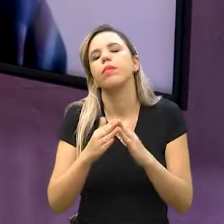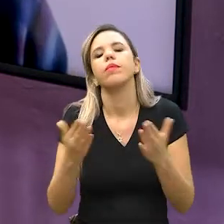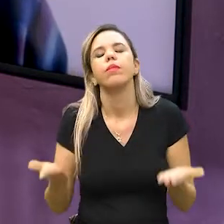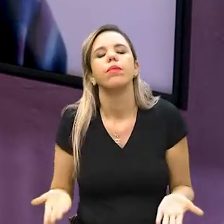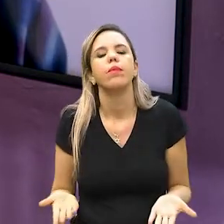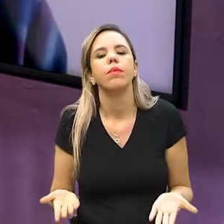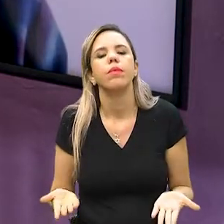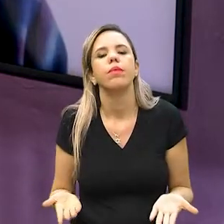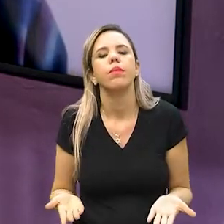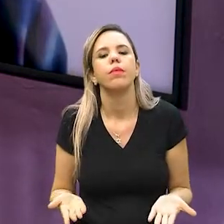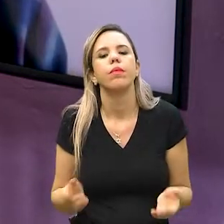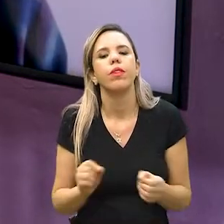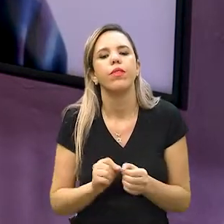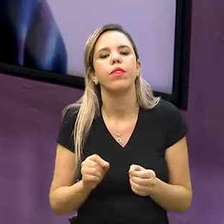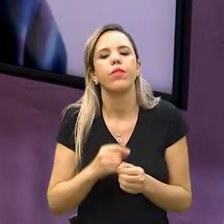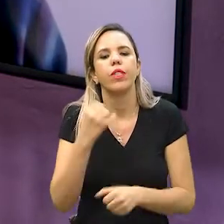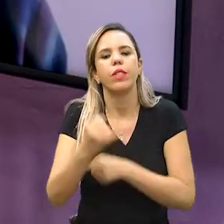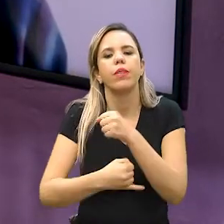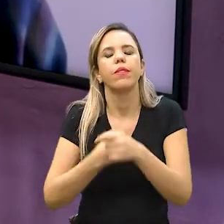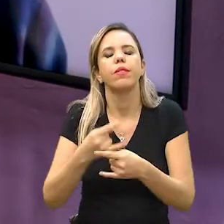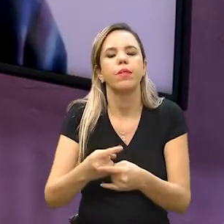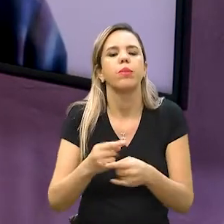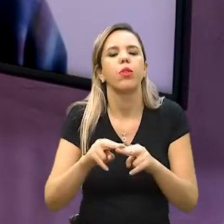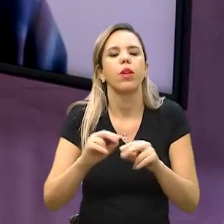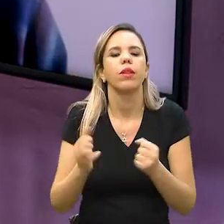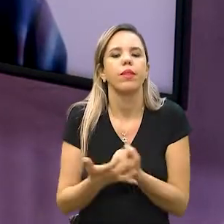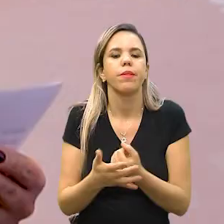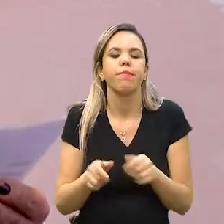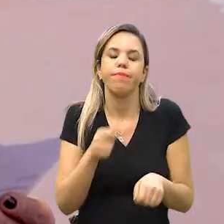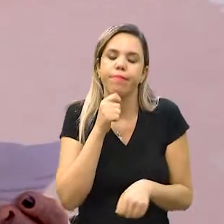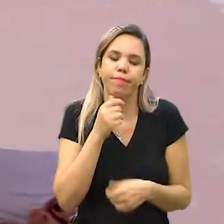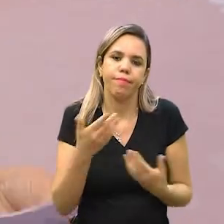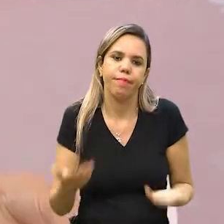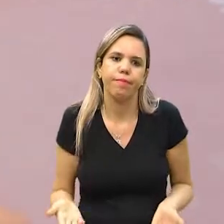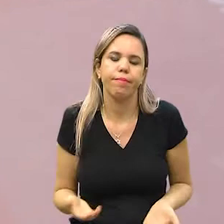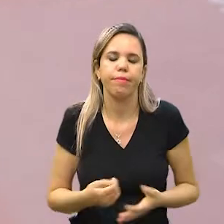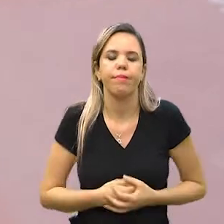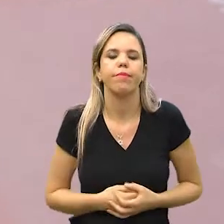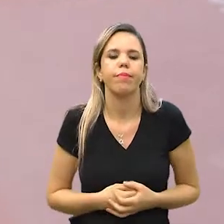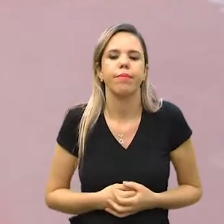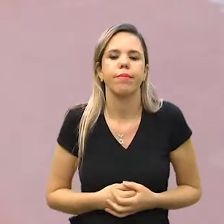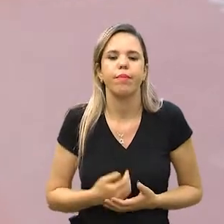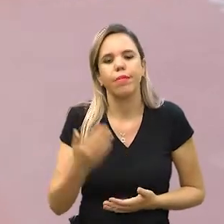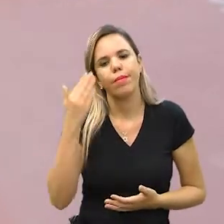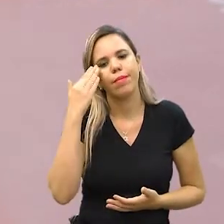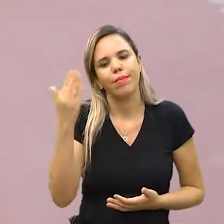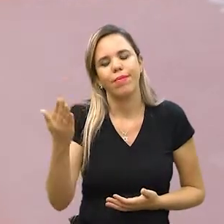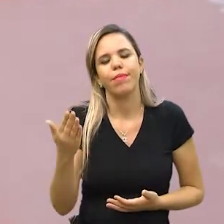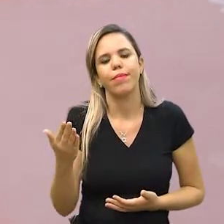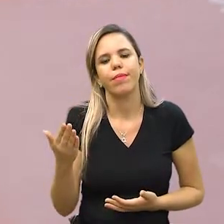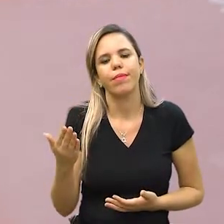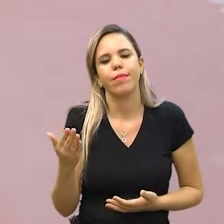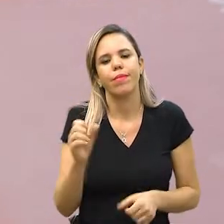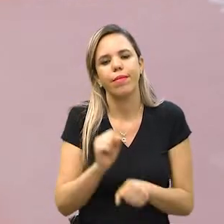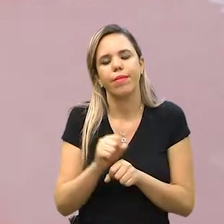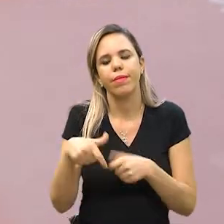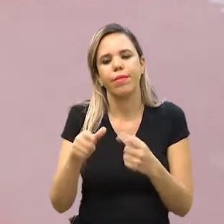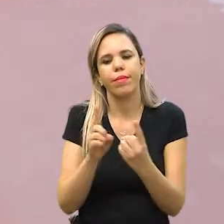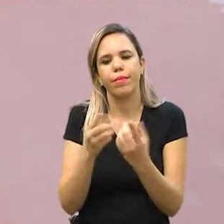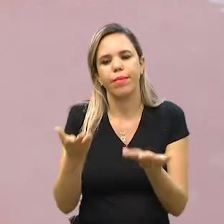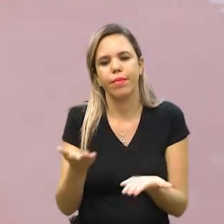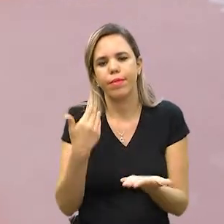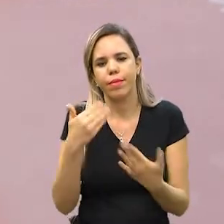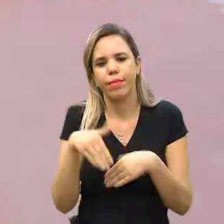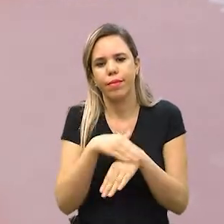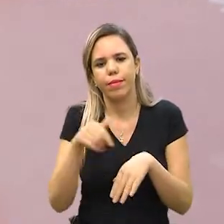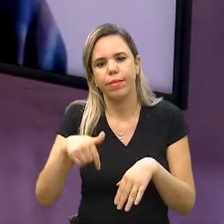pessoal de casa que a gente está fazendo assim, de maneira virtual, por causa ainda da pandemia, mas muito obrigada, viu, por parar seus atendimentos